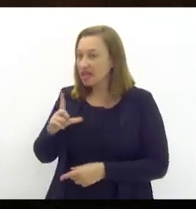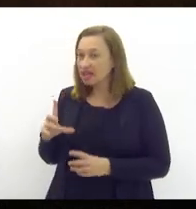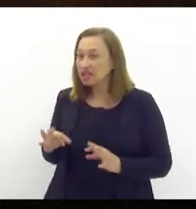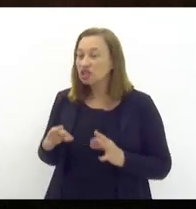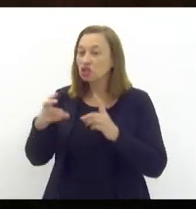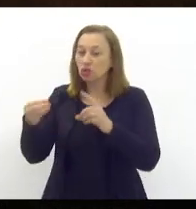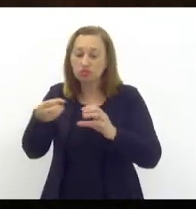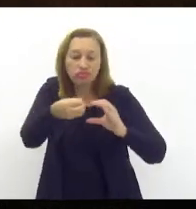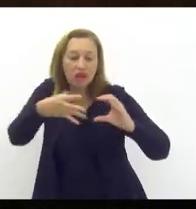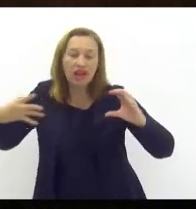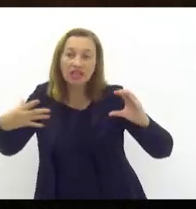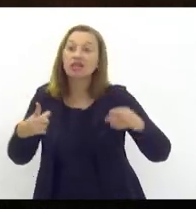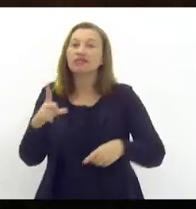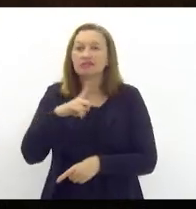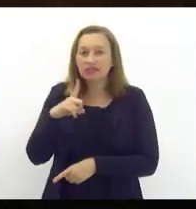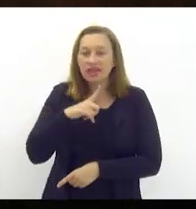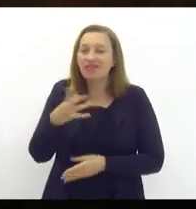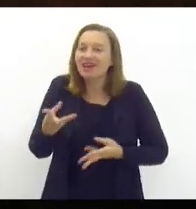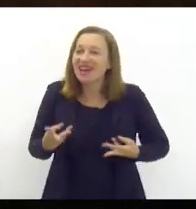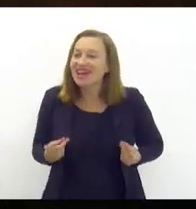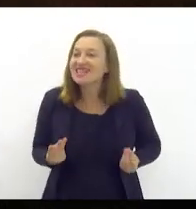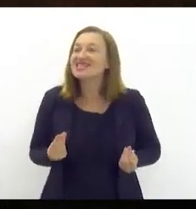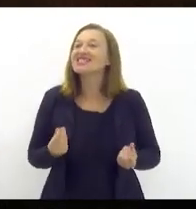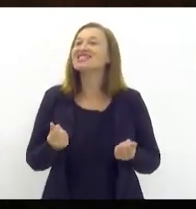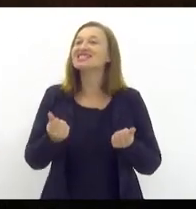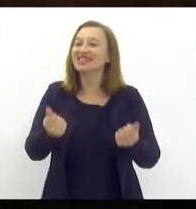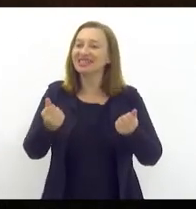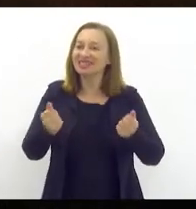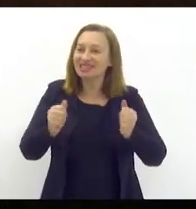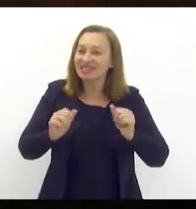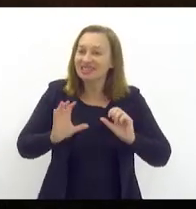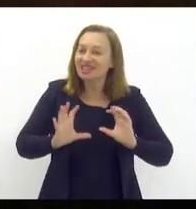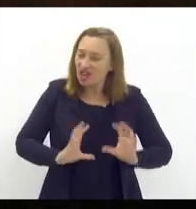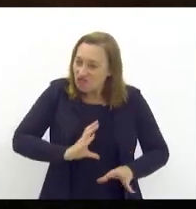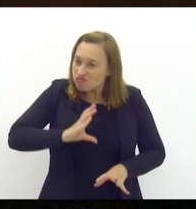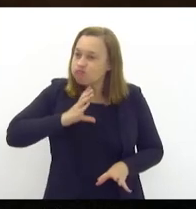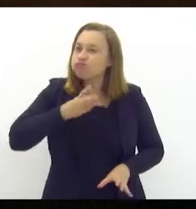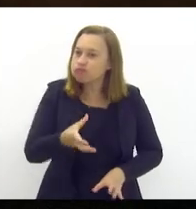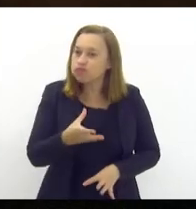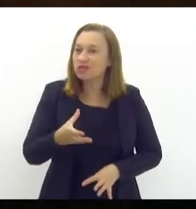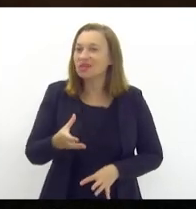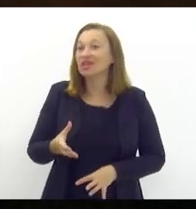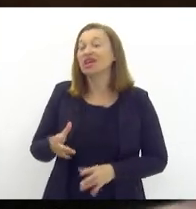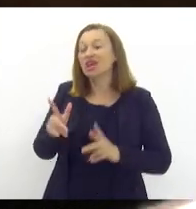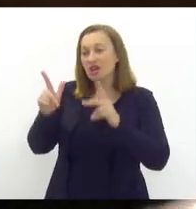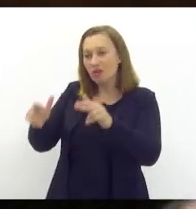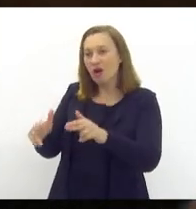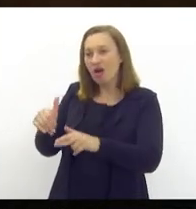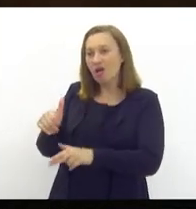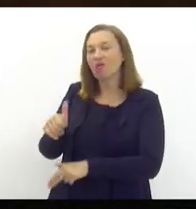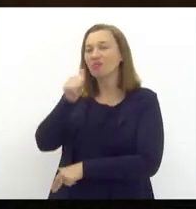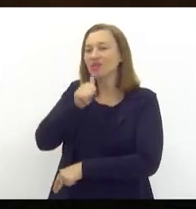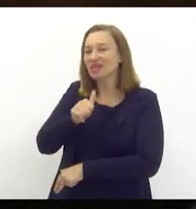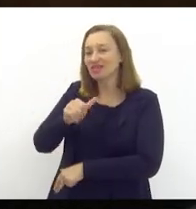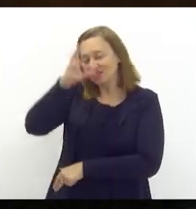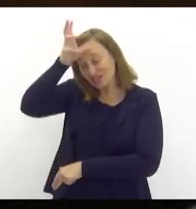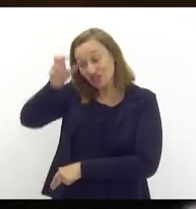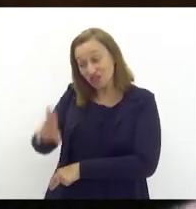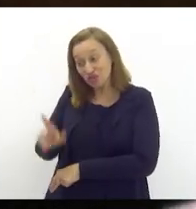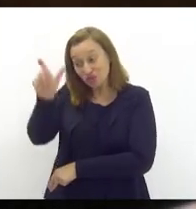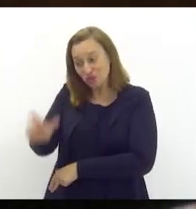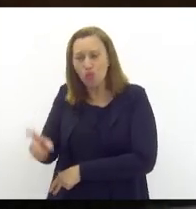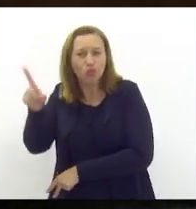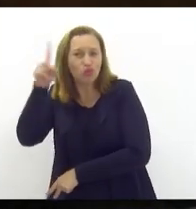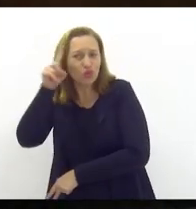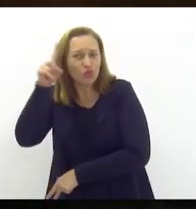todos, também tem a sensibilidade, a garra, né, que a senhora aí dá exemplo todos os